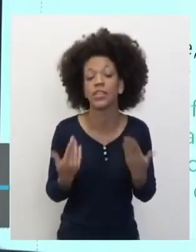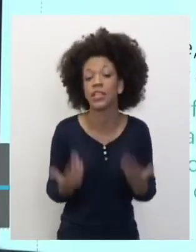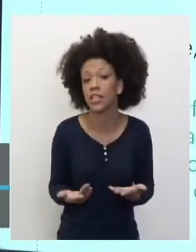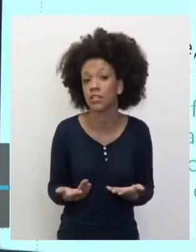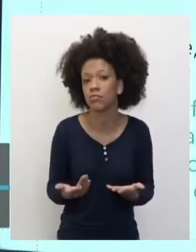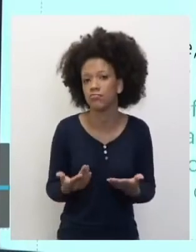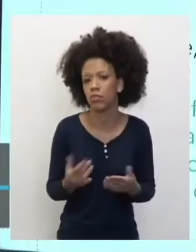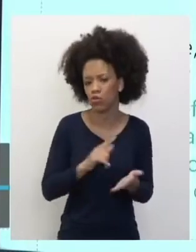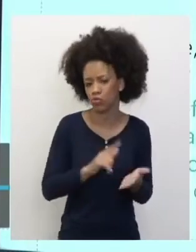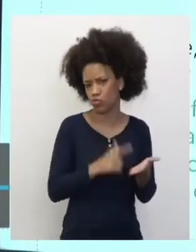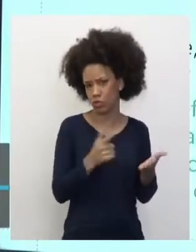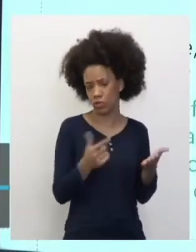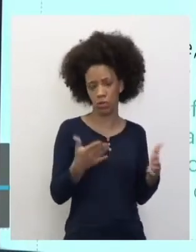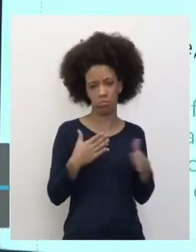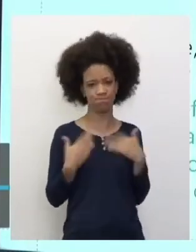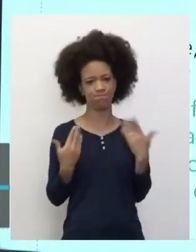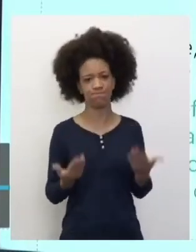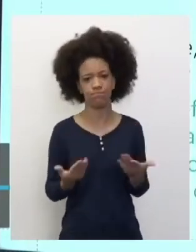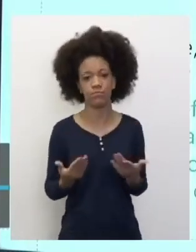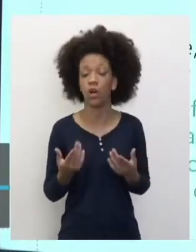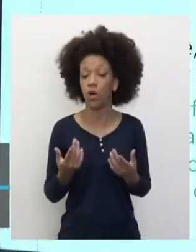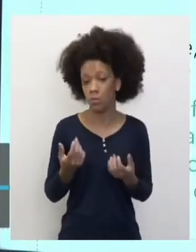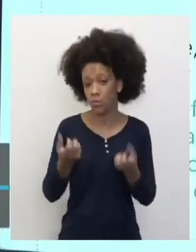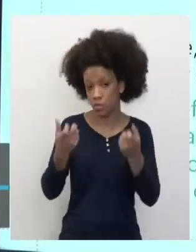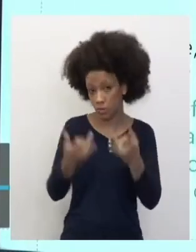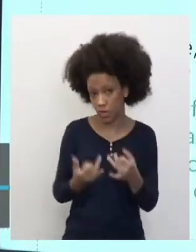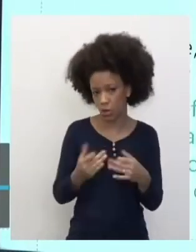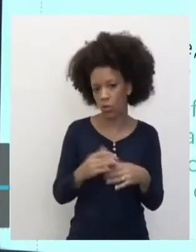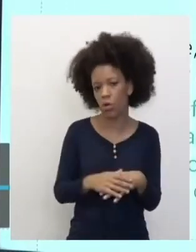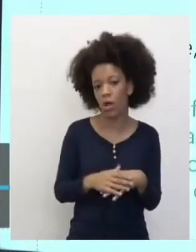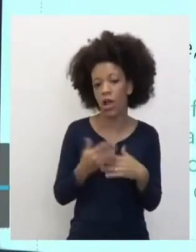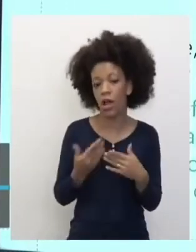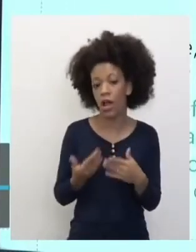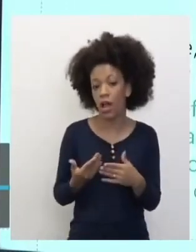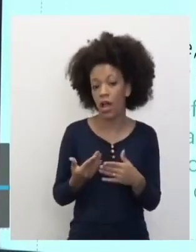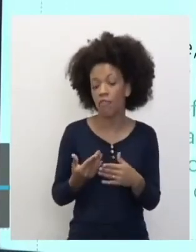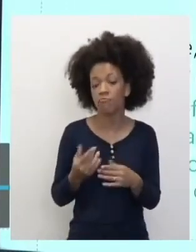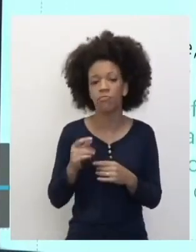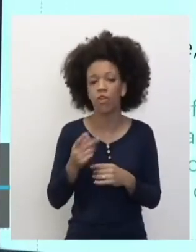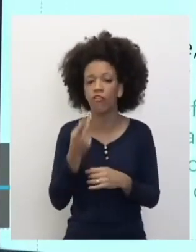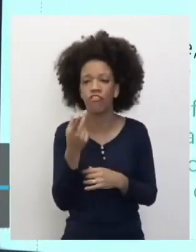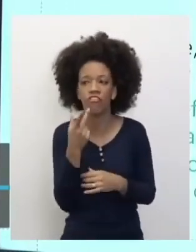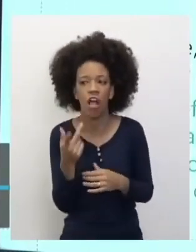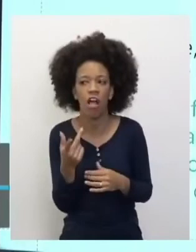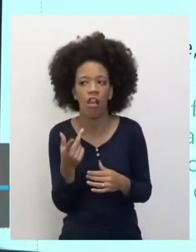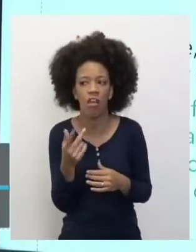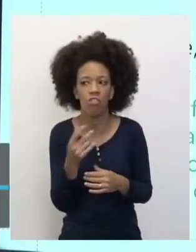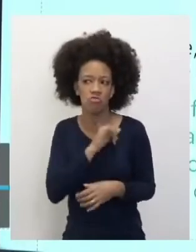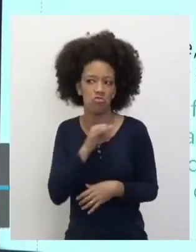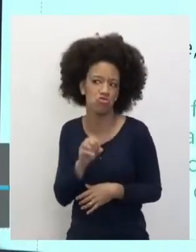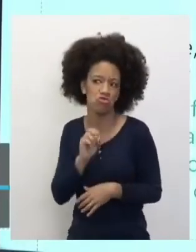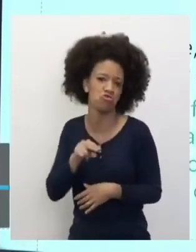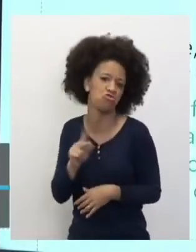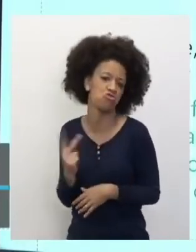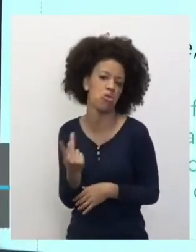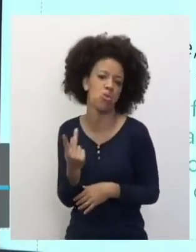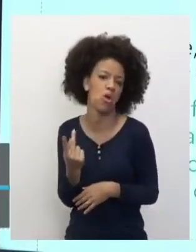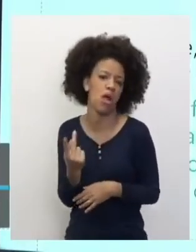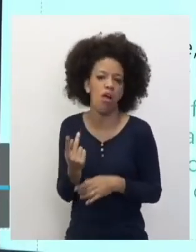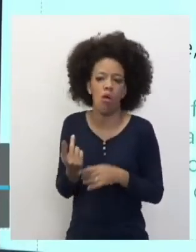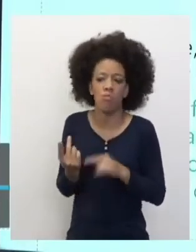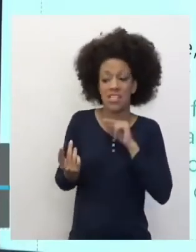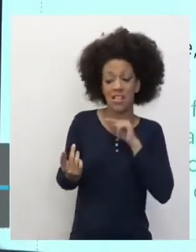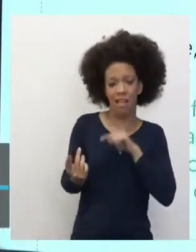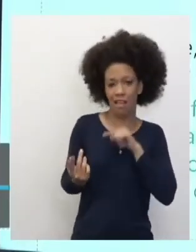surpreendente. Colocou aí, como nós vimos, a fala do astrônomo, entre aspas, né? A fala dele não. Colocou como se